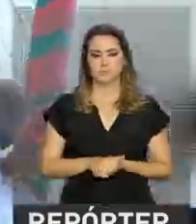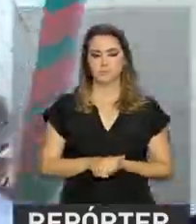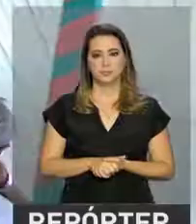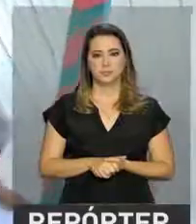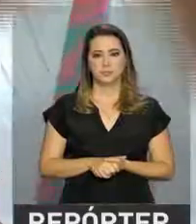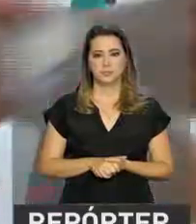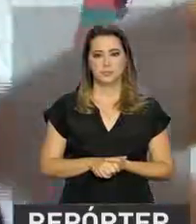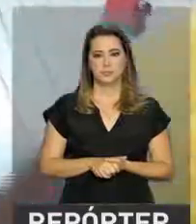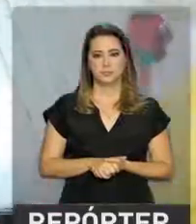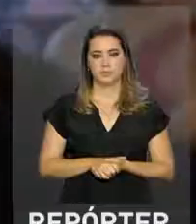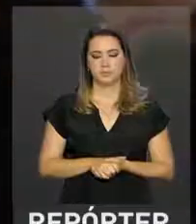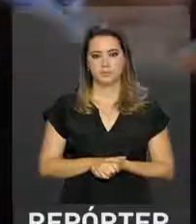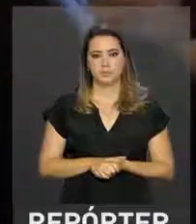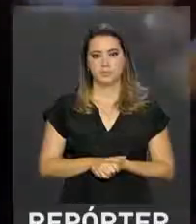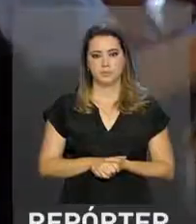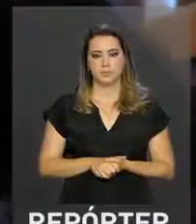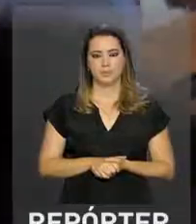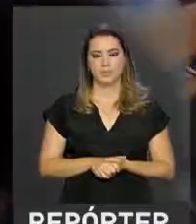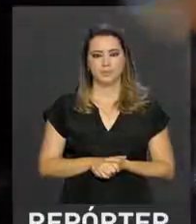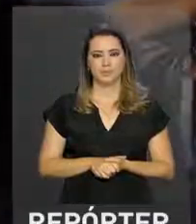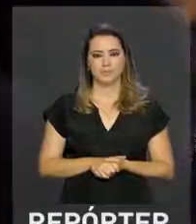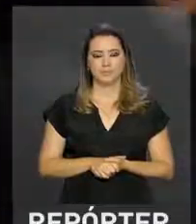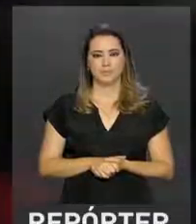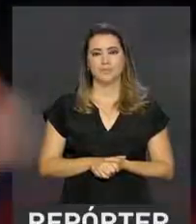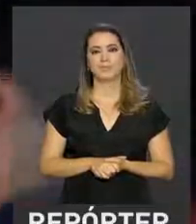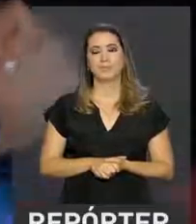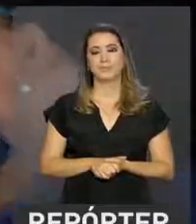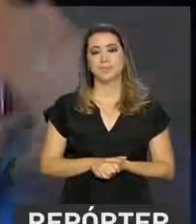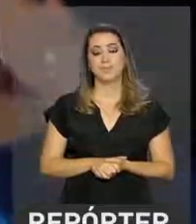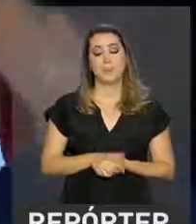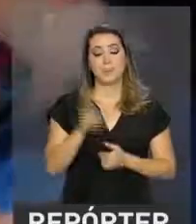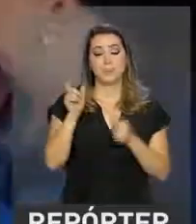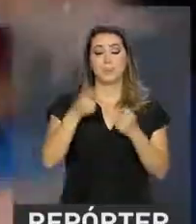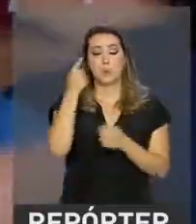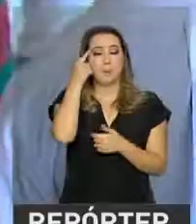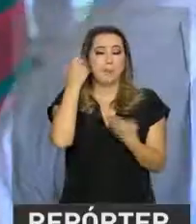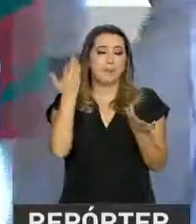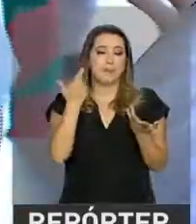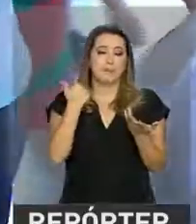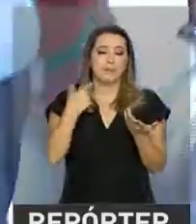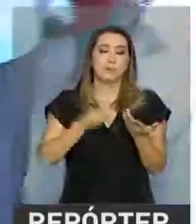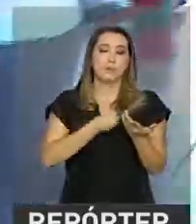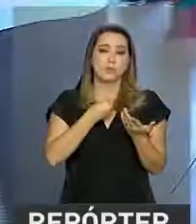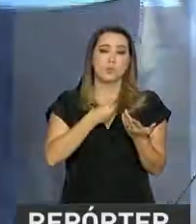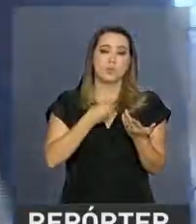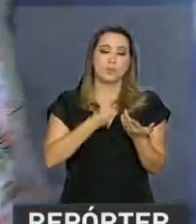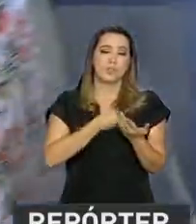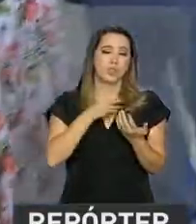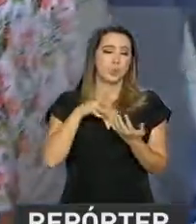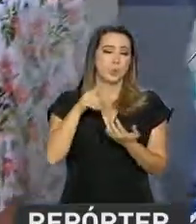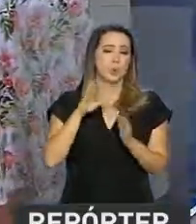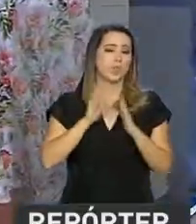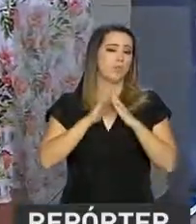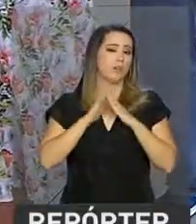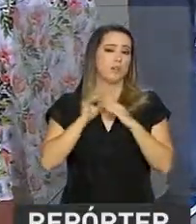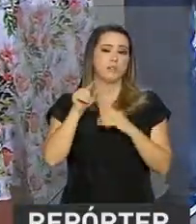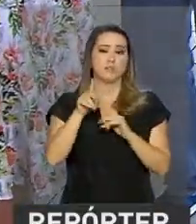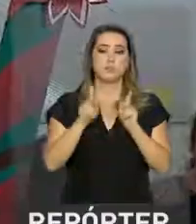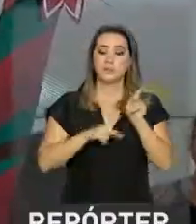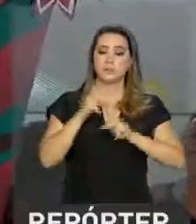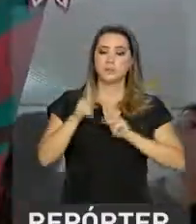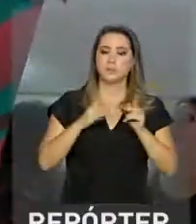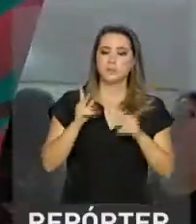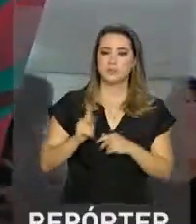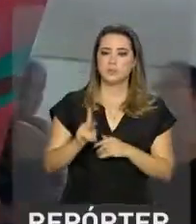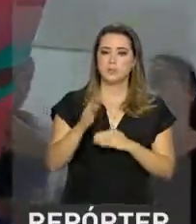Eita, que uma roda apertada, viu, seu menino? E para quem pensa que eles passam os dias em casa, está enganado. Essa população